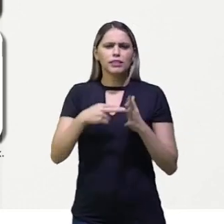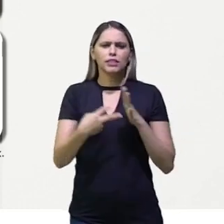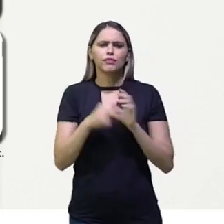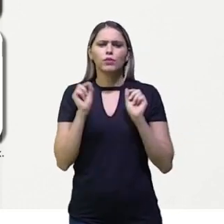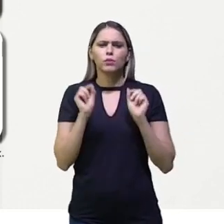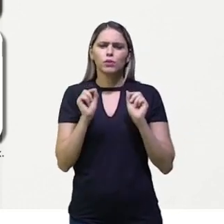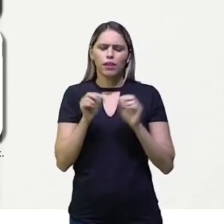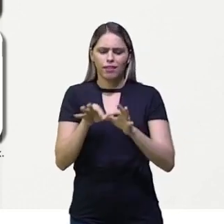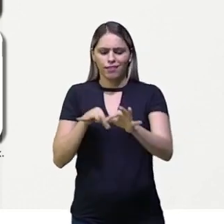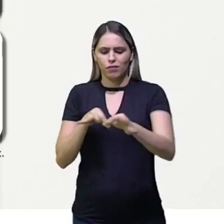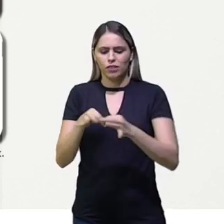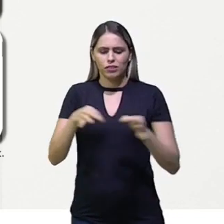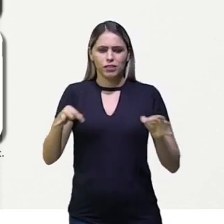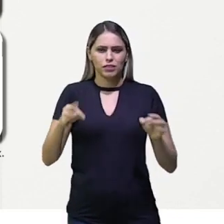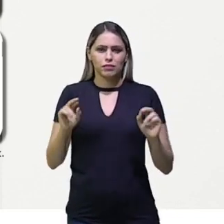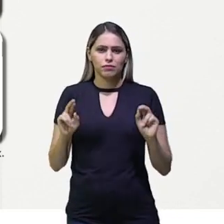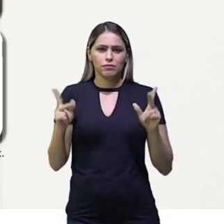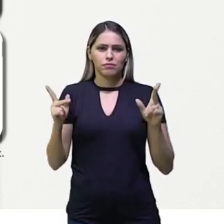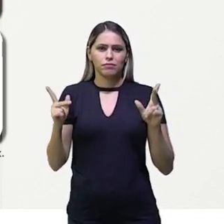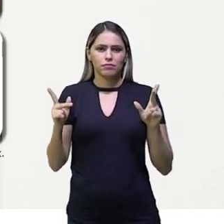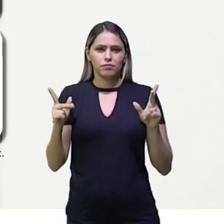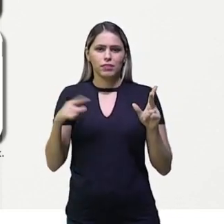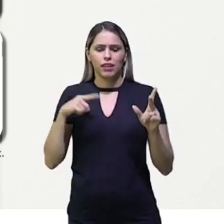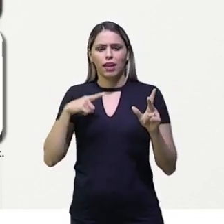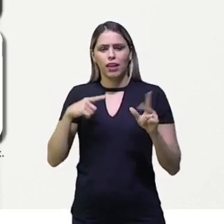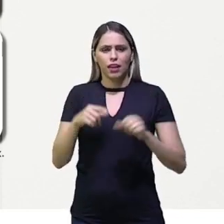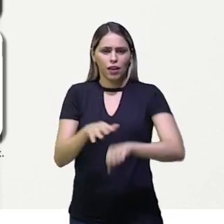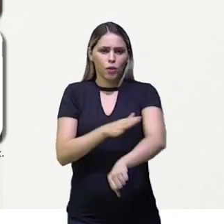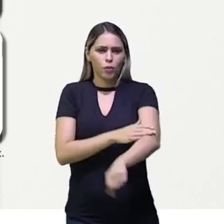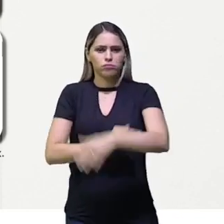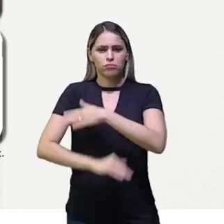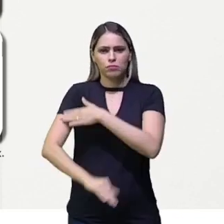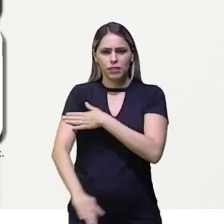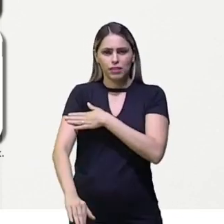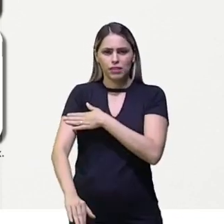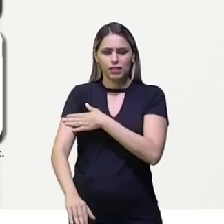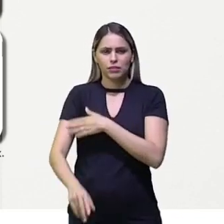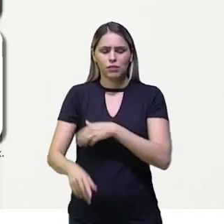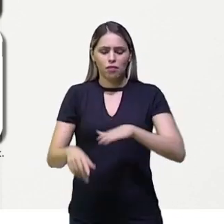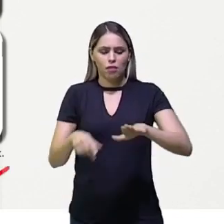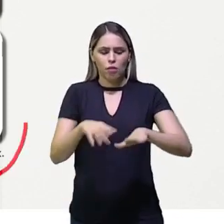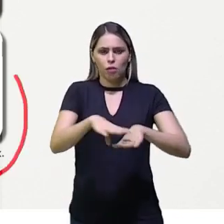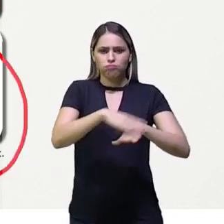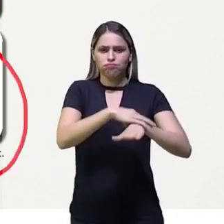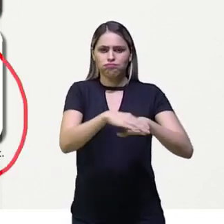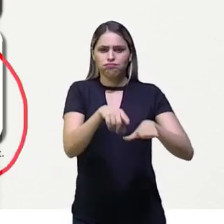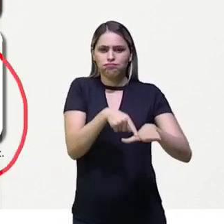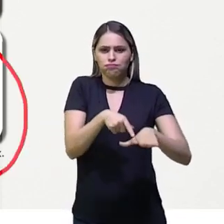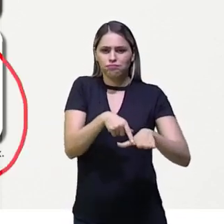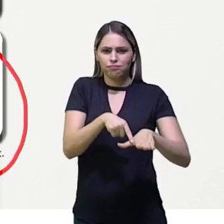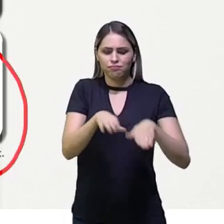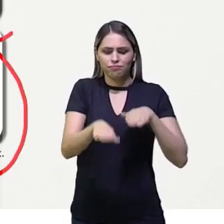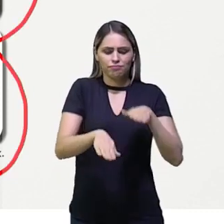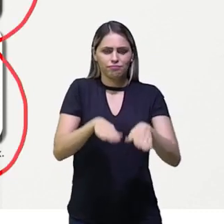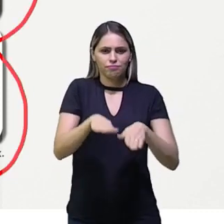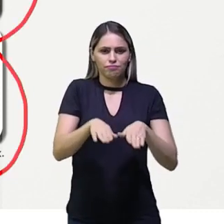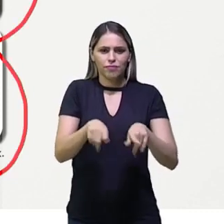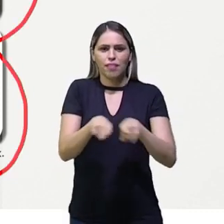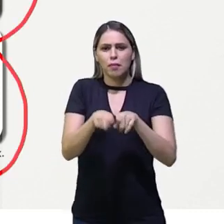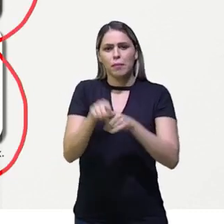convencionais, o polegar, a braçada, o pé, a